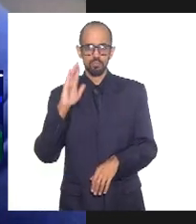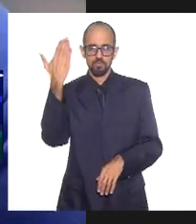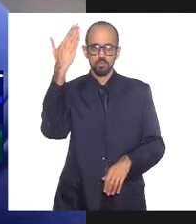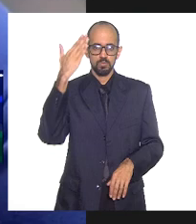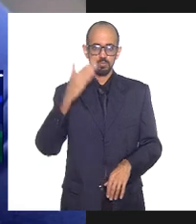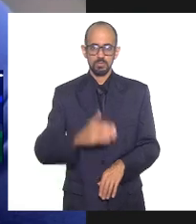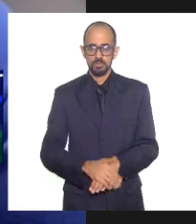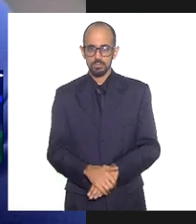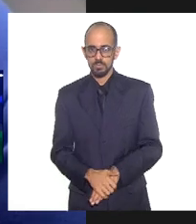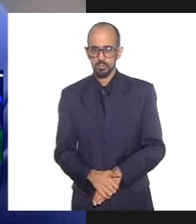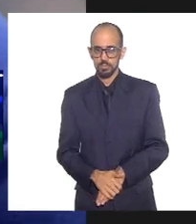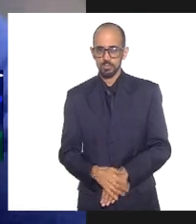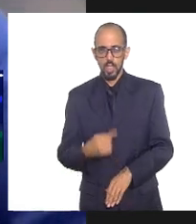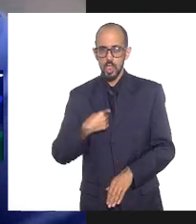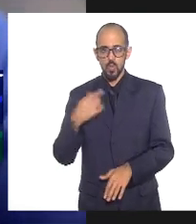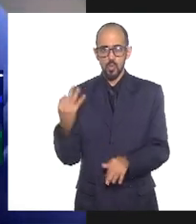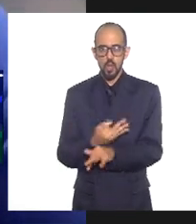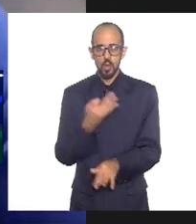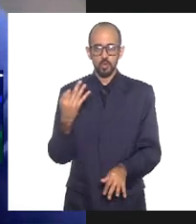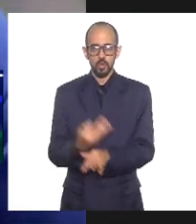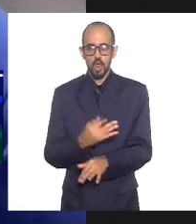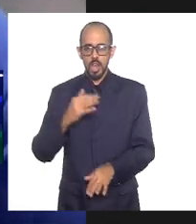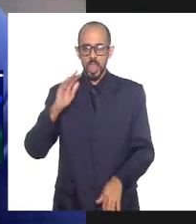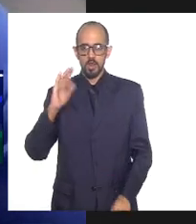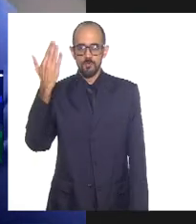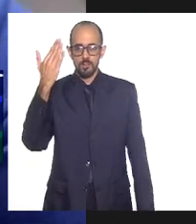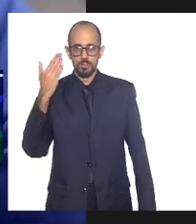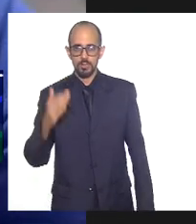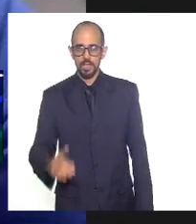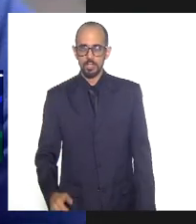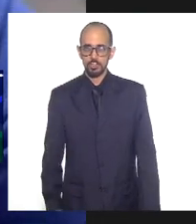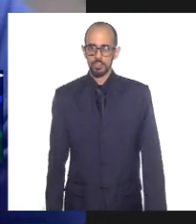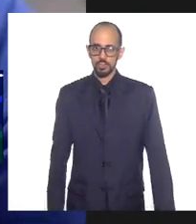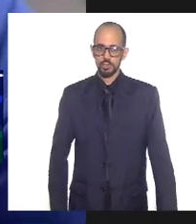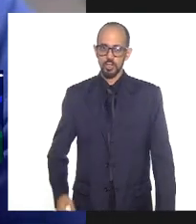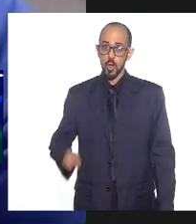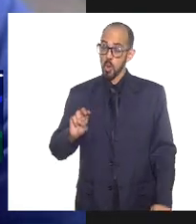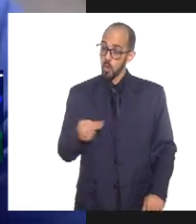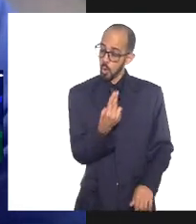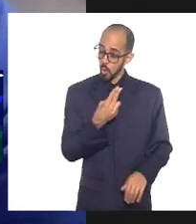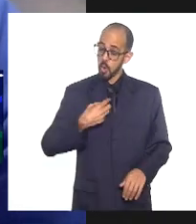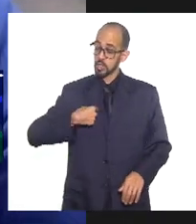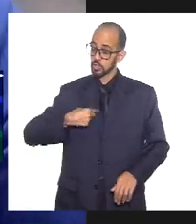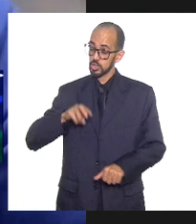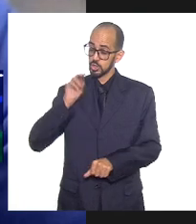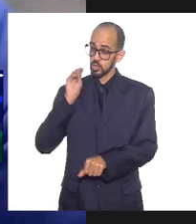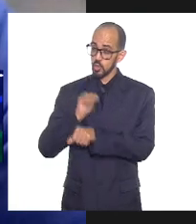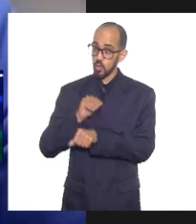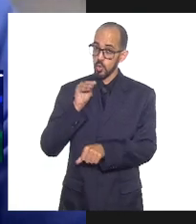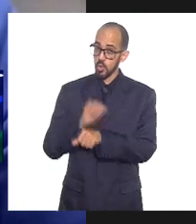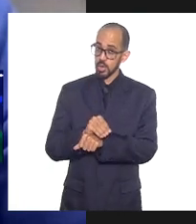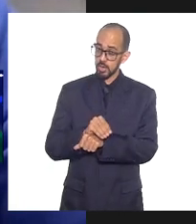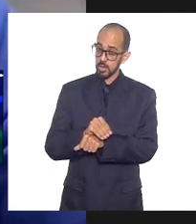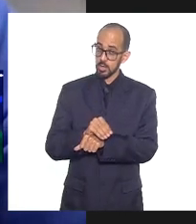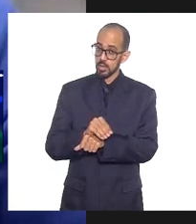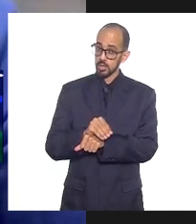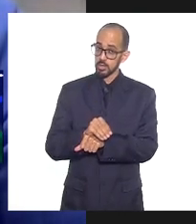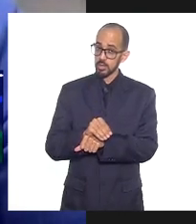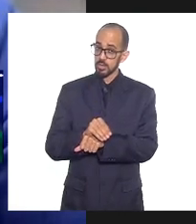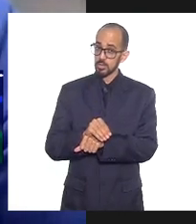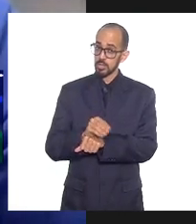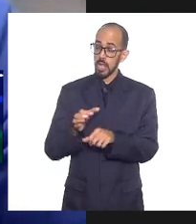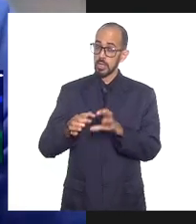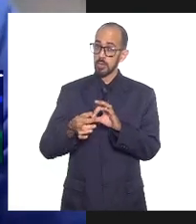Hipocrisia. Eu não tolero hipocrisia. Ou aqui, defendamos, e seja qual lado for, estamos numa